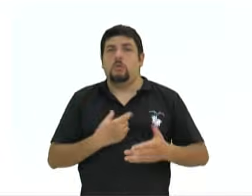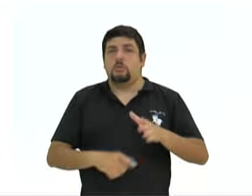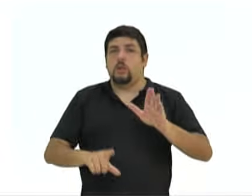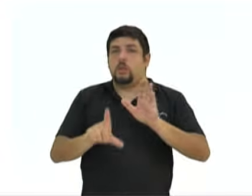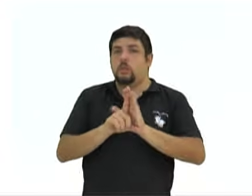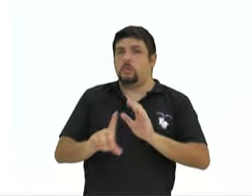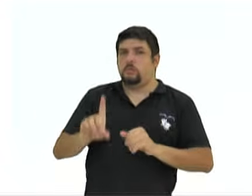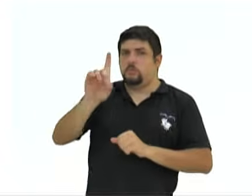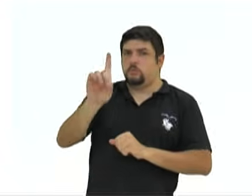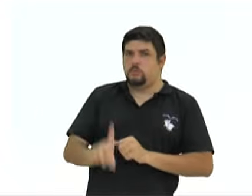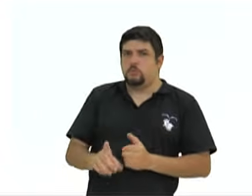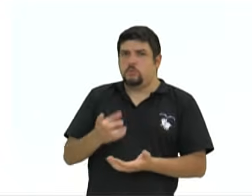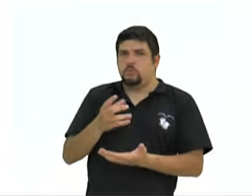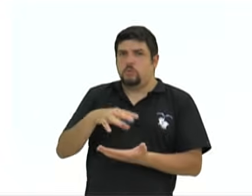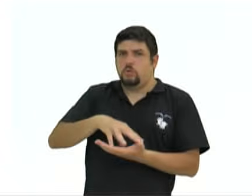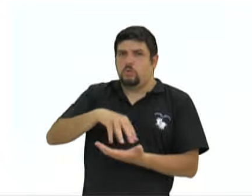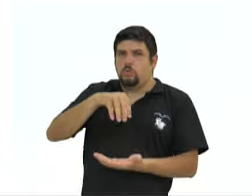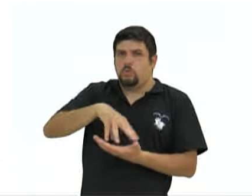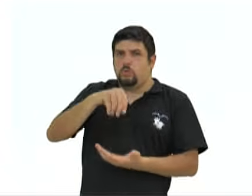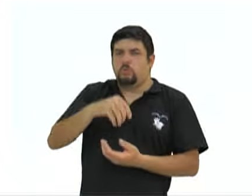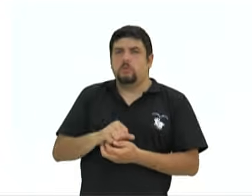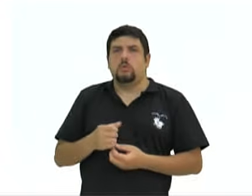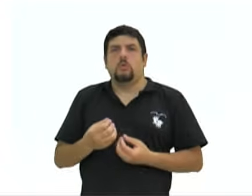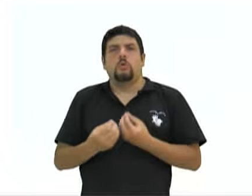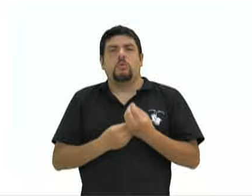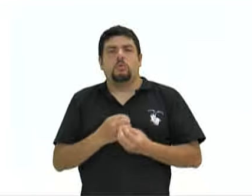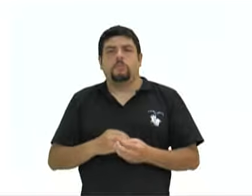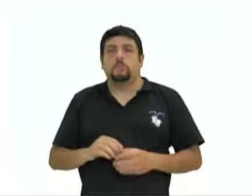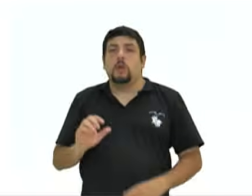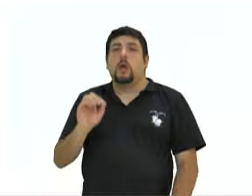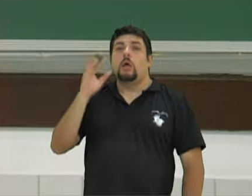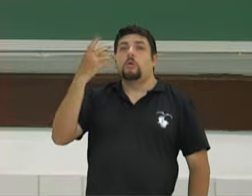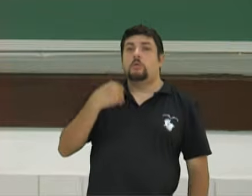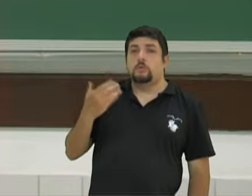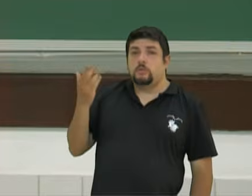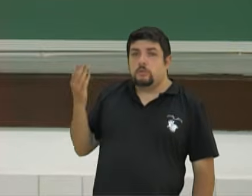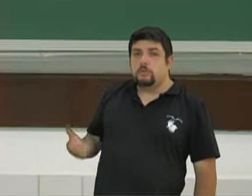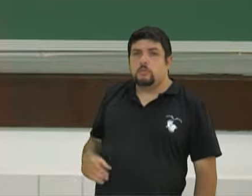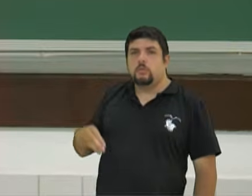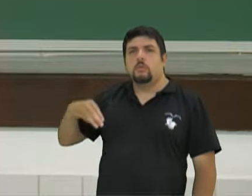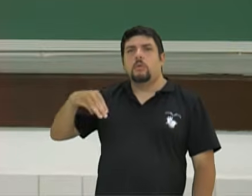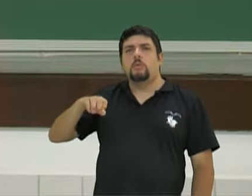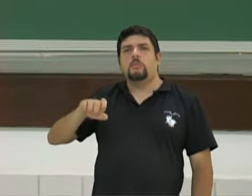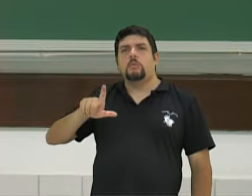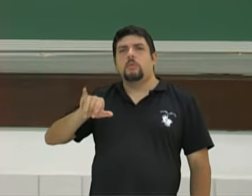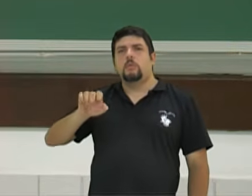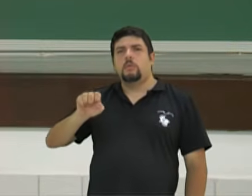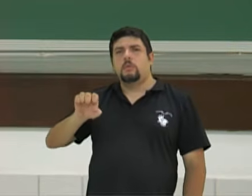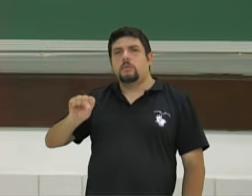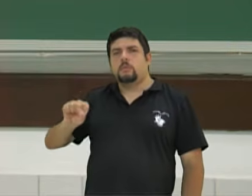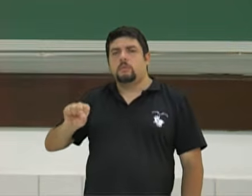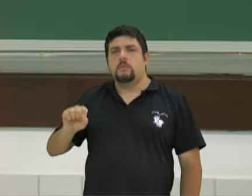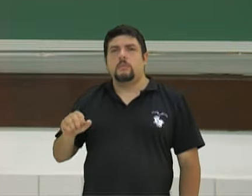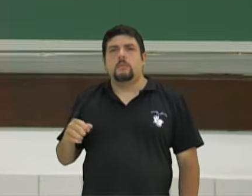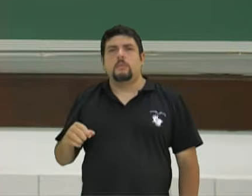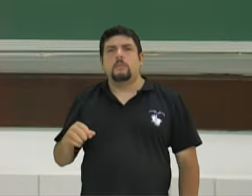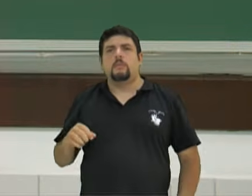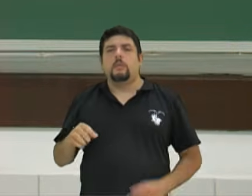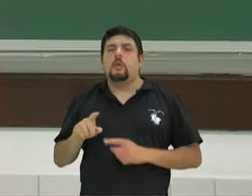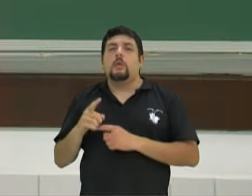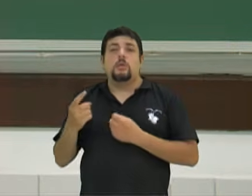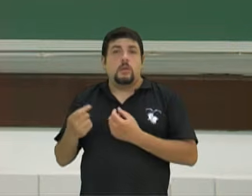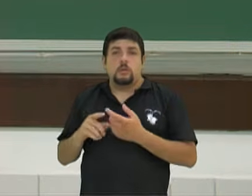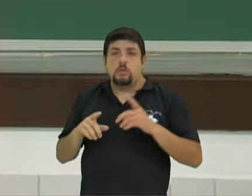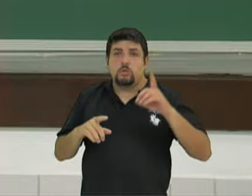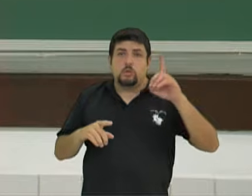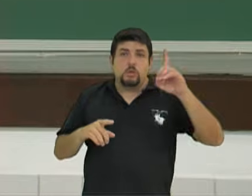cinema, os direitos do produtor eram garantidos. Aconteceu isso com Méliès, com a viagem Viagem à Lua. Porque, como não tinha nenhum direito, a